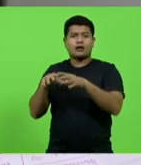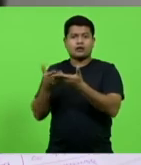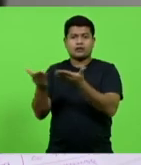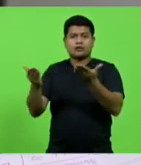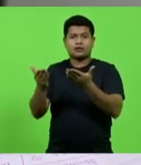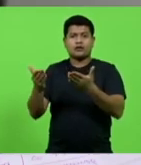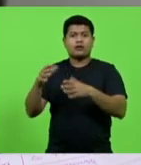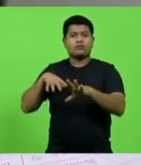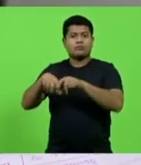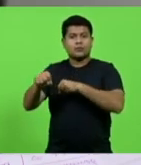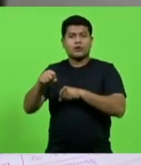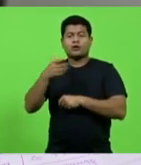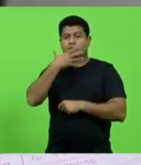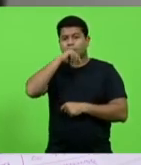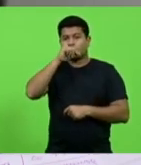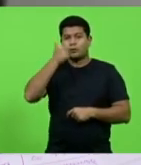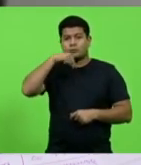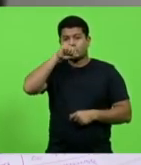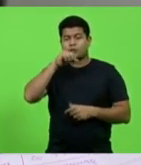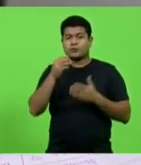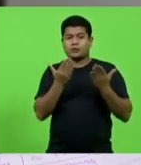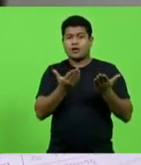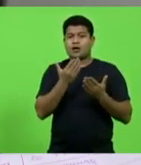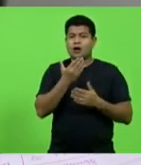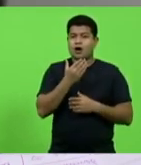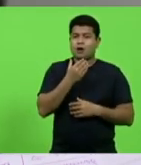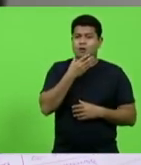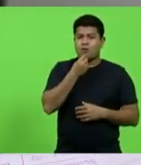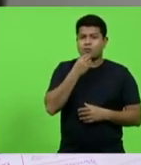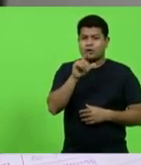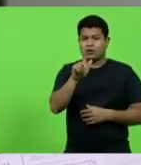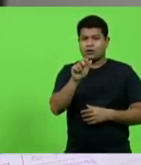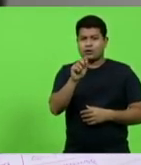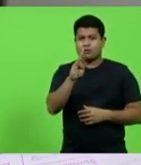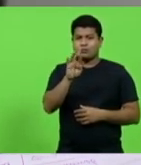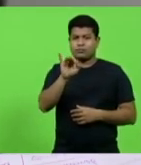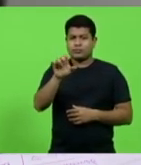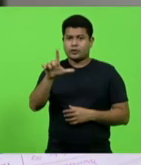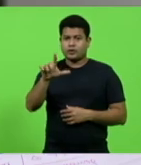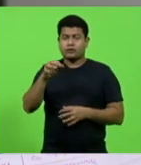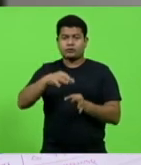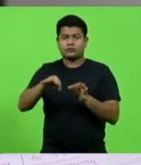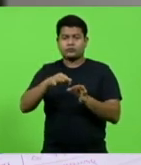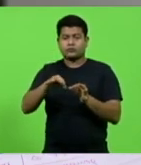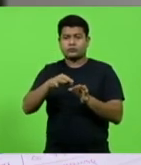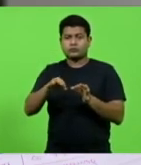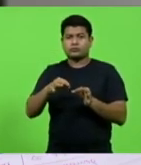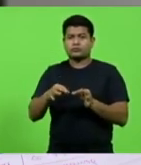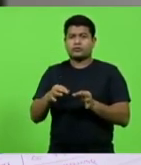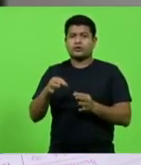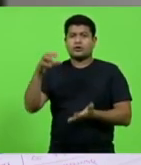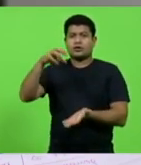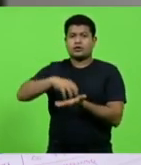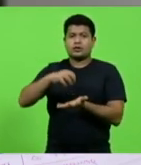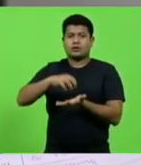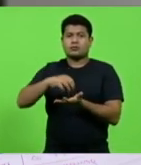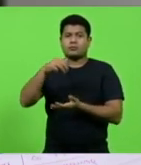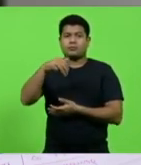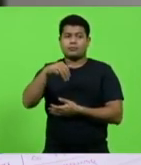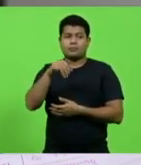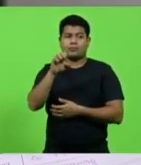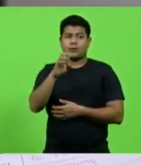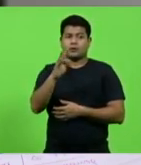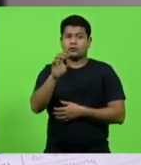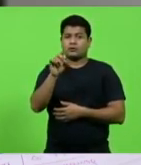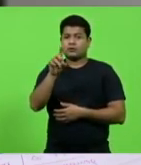dado importante que o Gabriel Grabonski, que é professor do Instituto do Centro Metodista Universitário